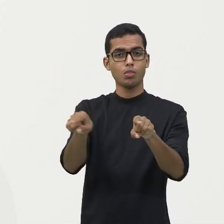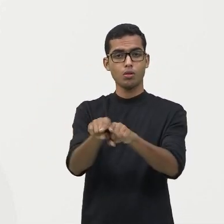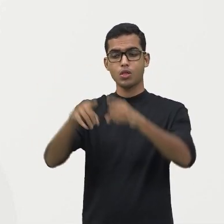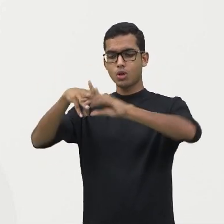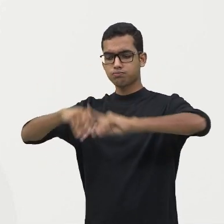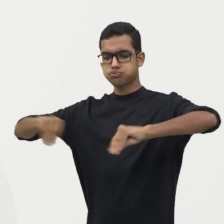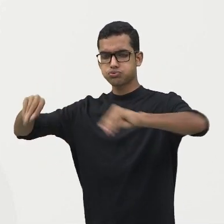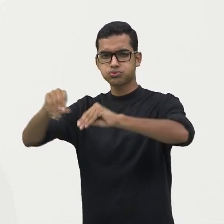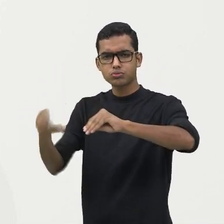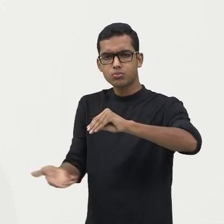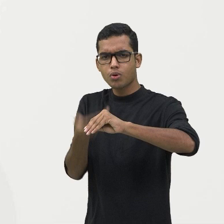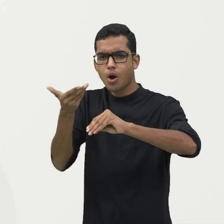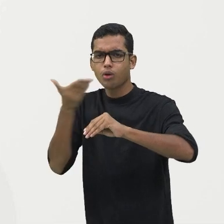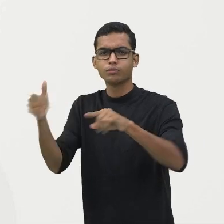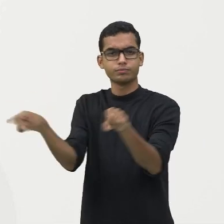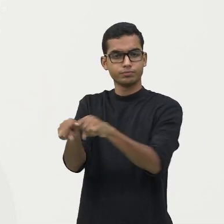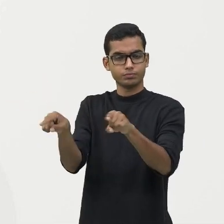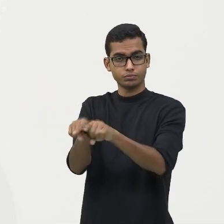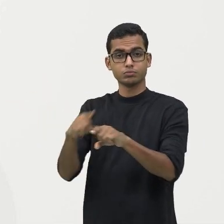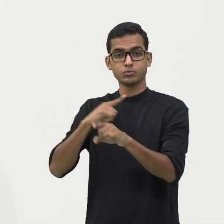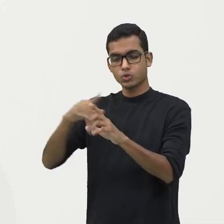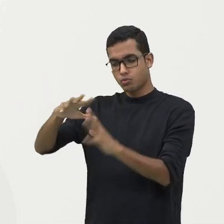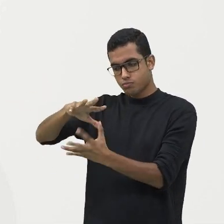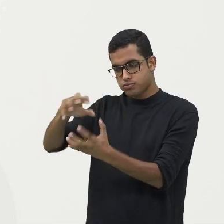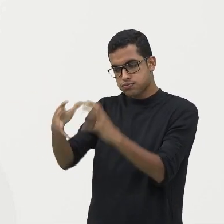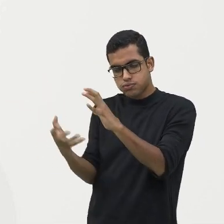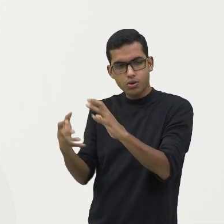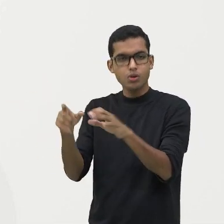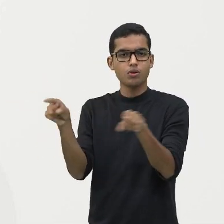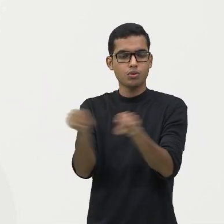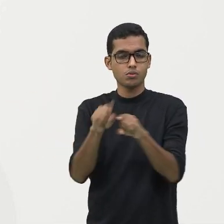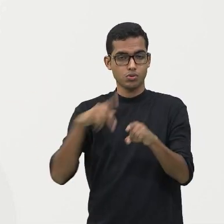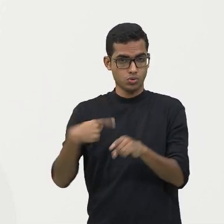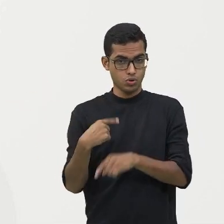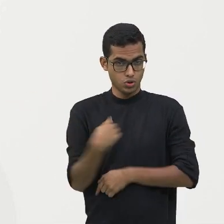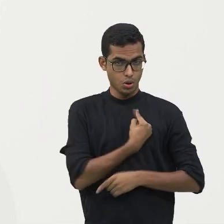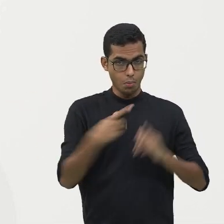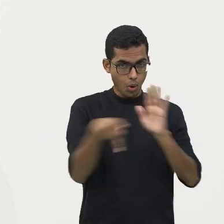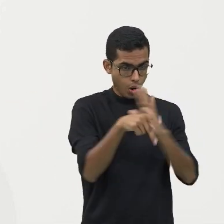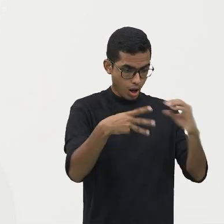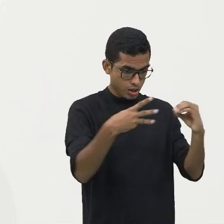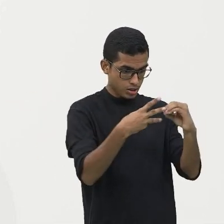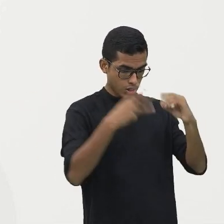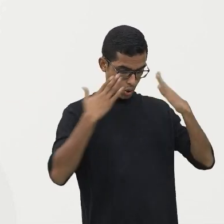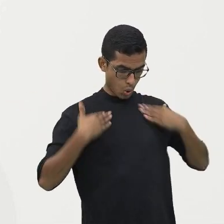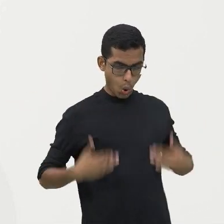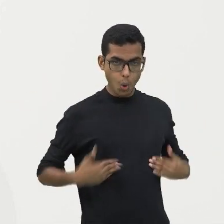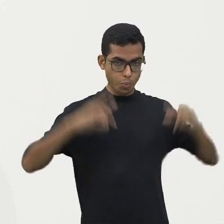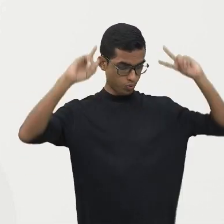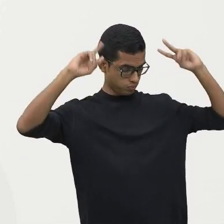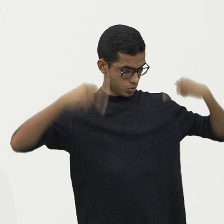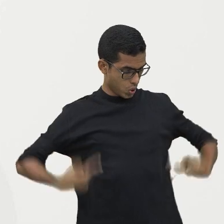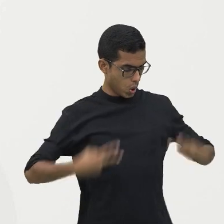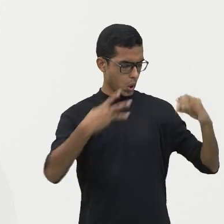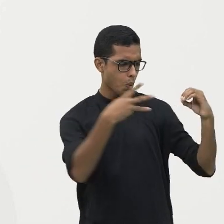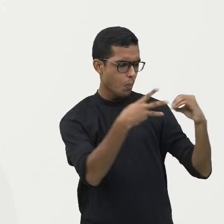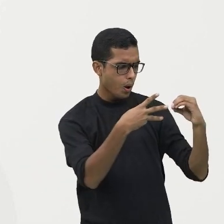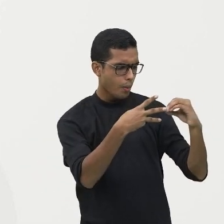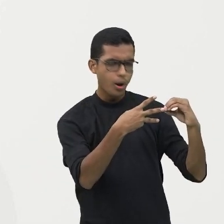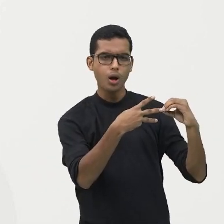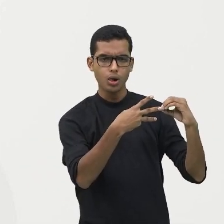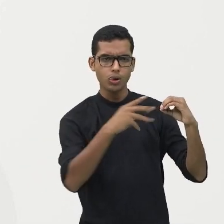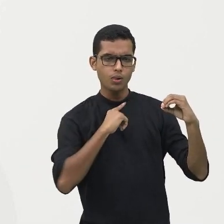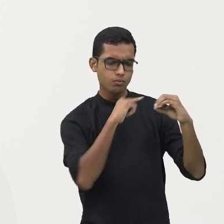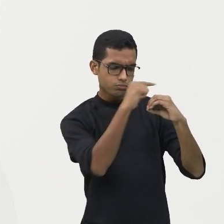microscópicas. A gente se alimenta para os nutrientes irem lá para as nossas células, que é a menor parte funcional do